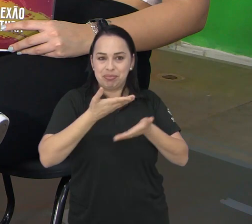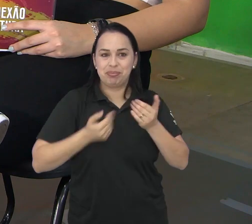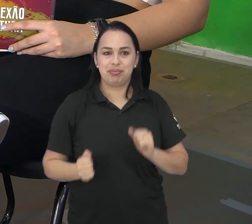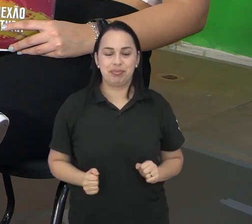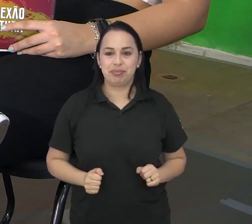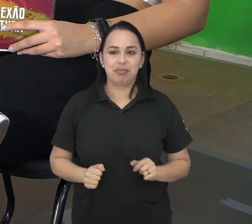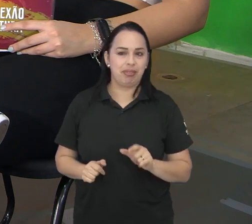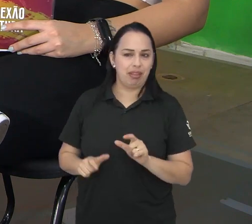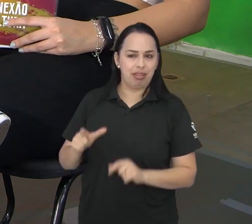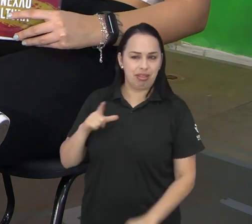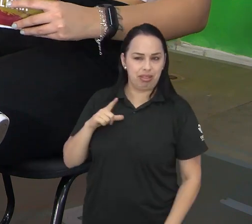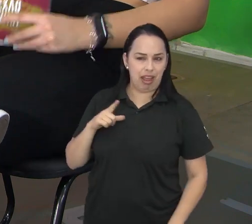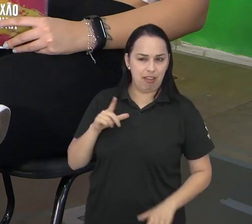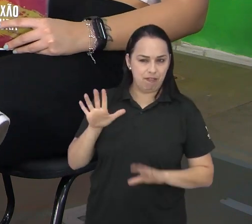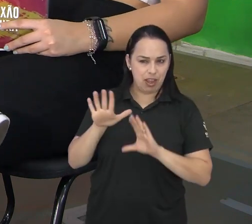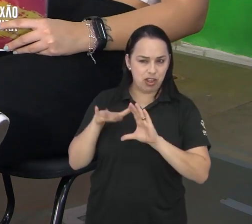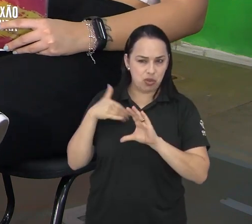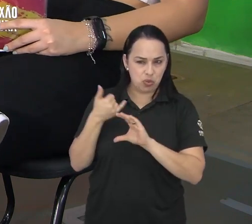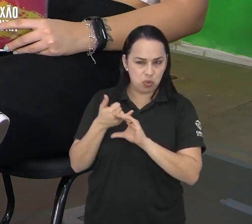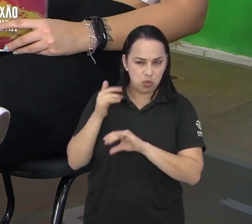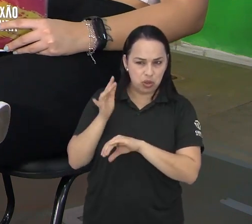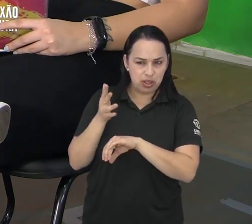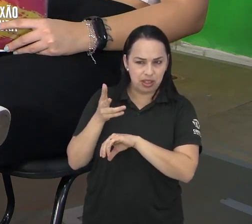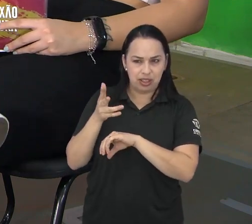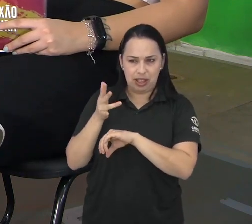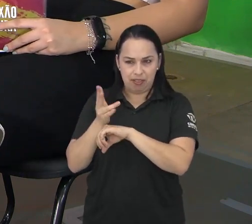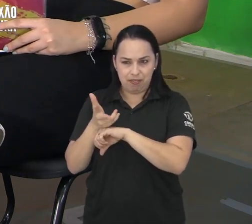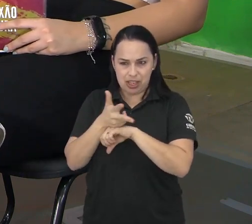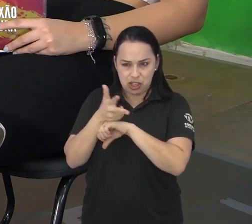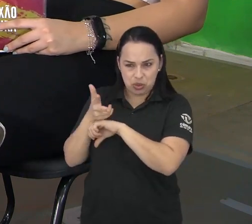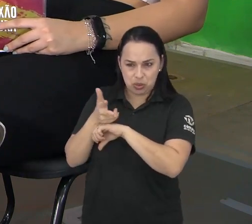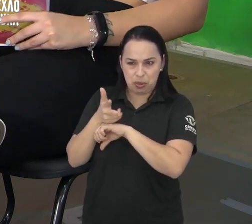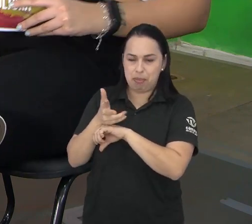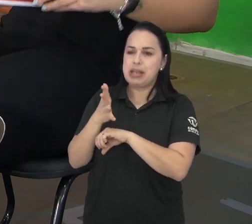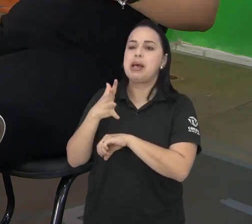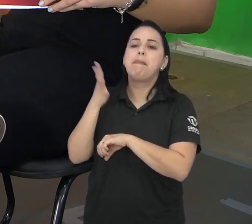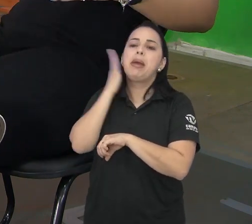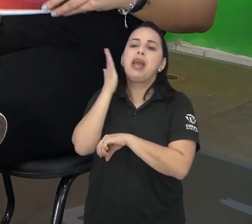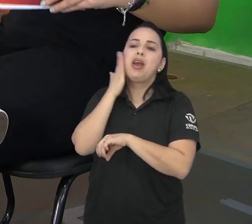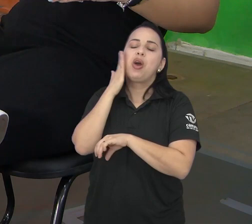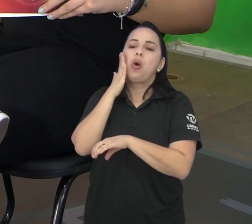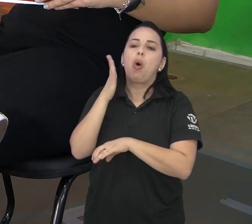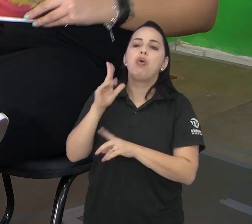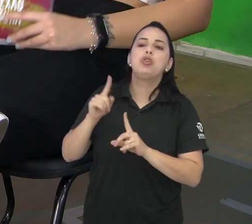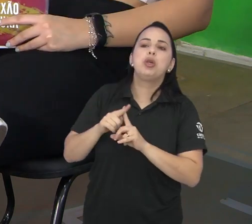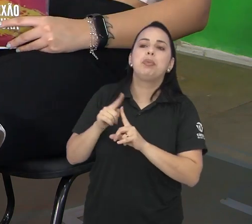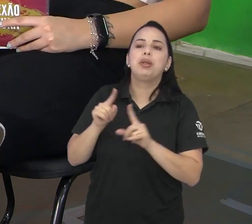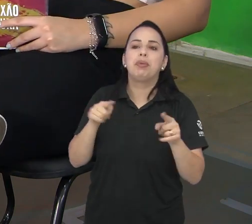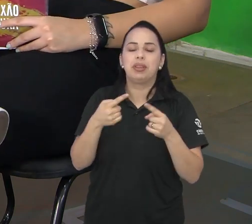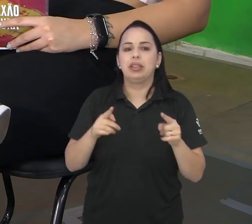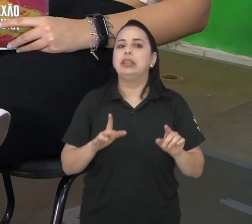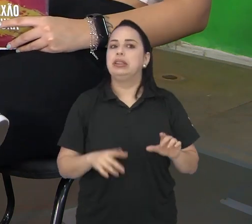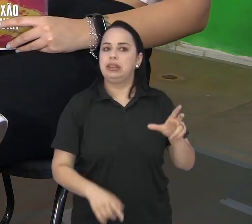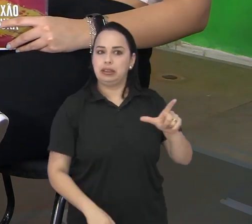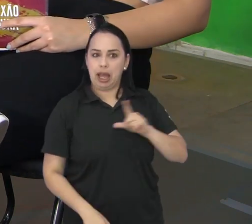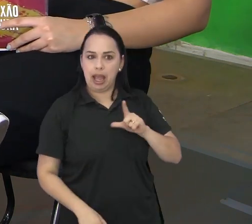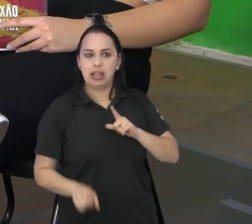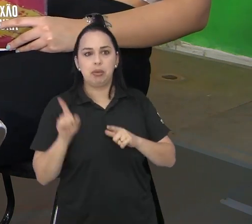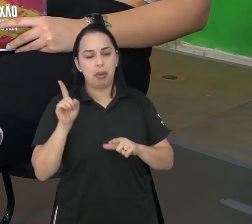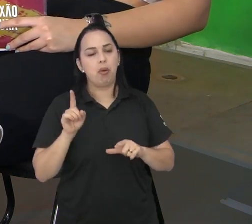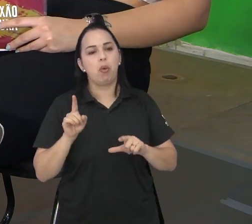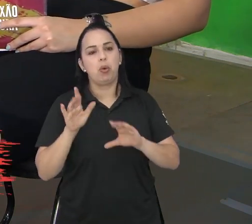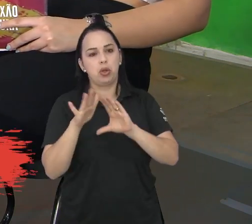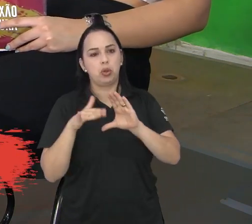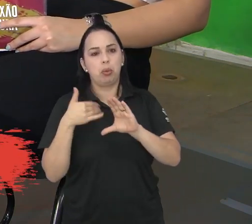grupo. Será que você tem vídeo? Eu acho que eu tenho pra saber o estilo YouTube de música acho que tem algumas rolava. coisas gravadas lá